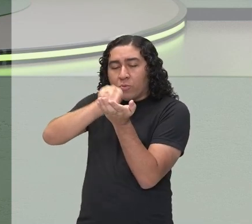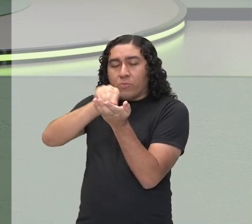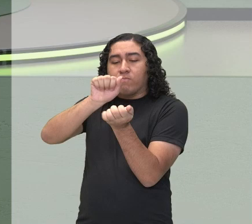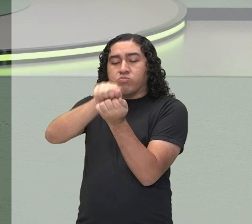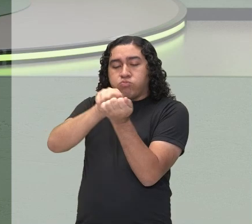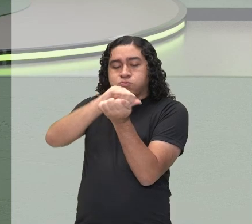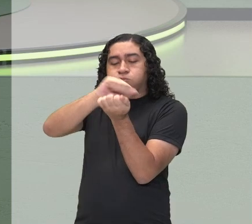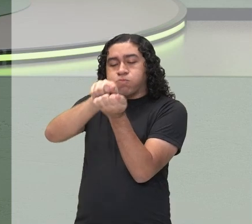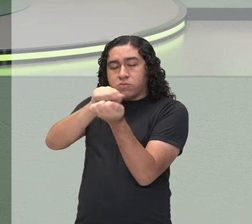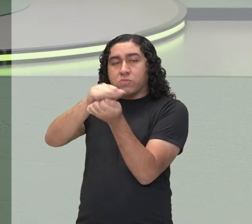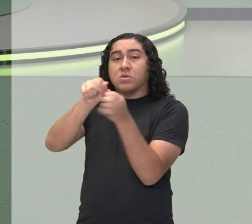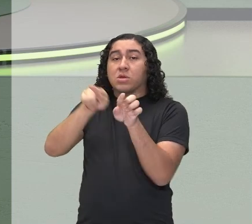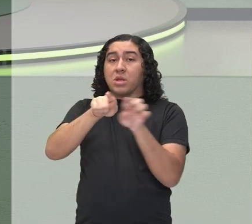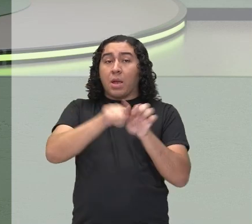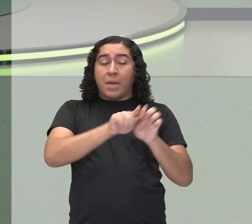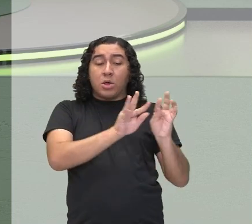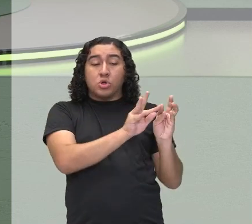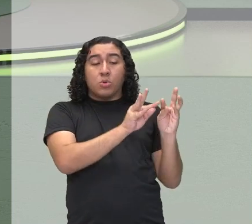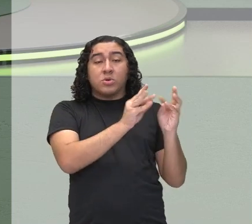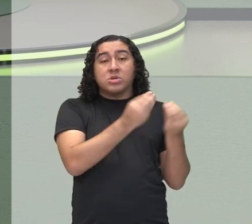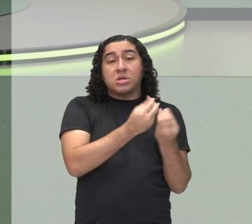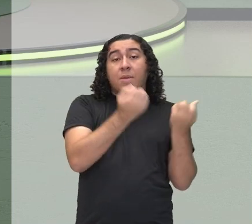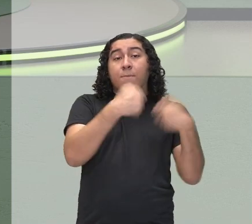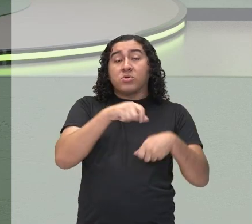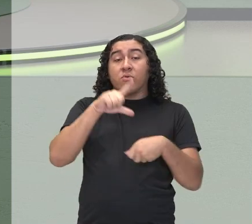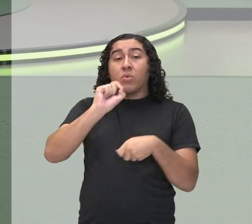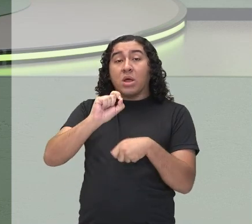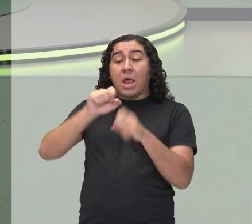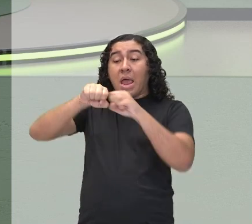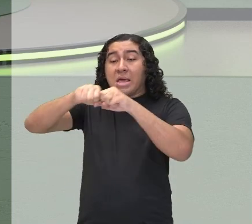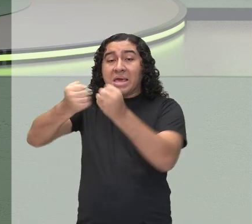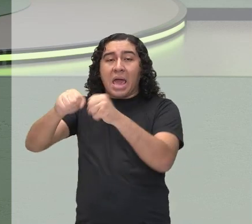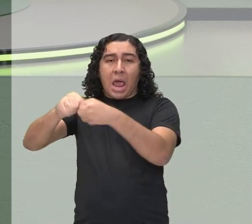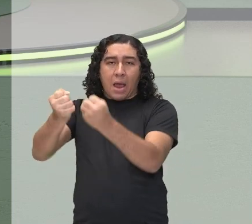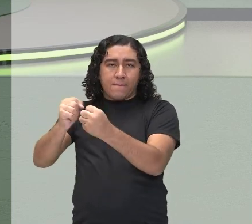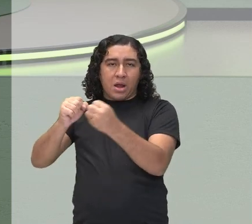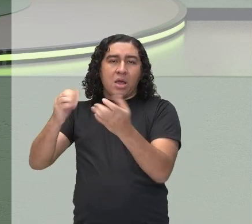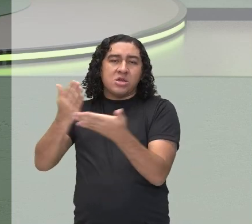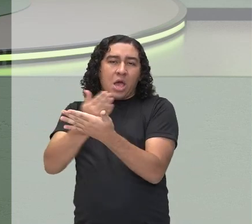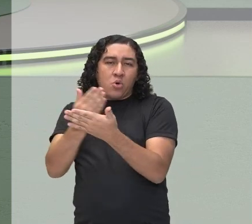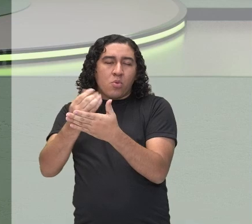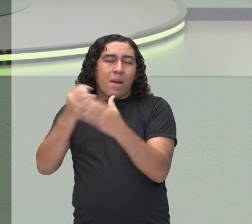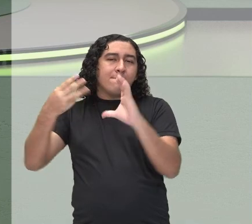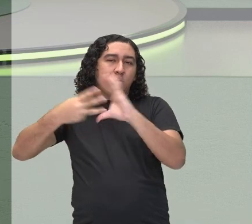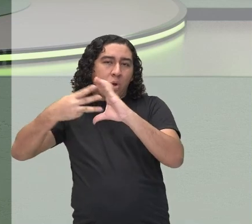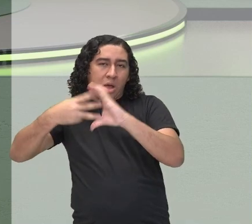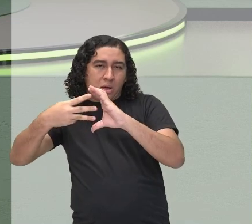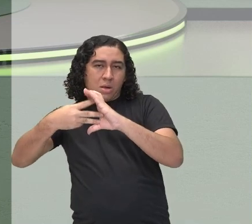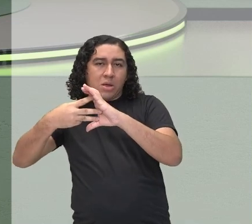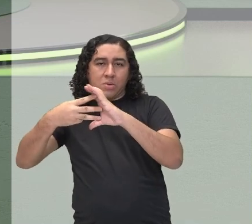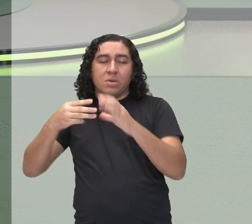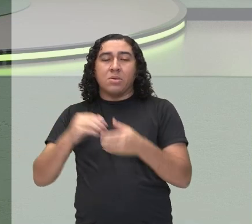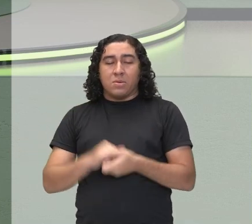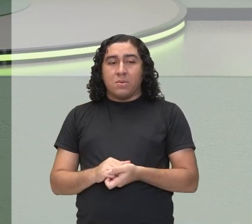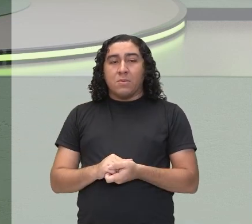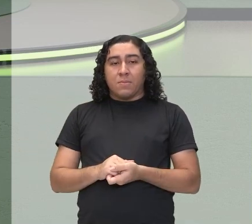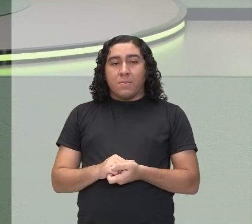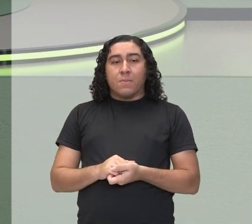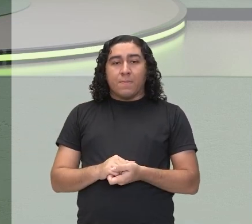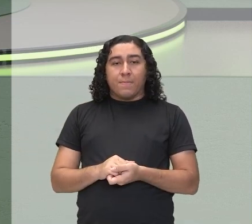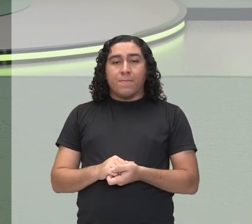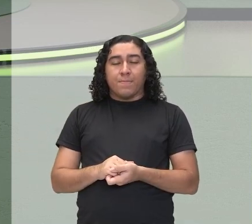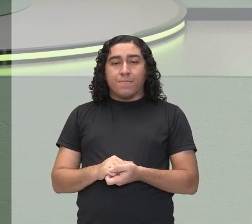de enzimas para realizar já na boca, quebra de alguns alimentos, como a amilase salivar, né? Então, o processo